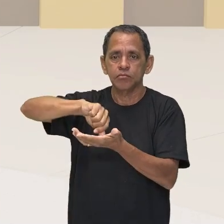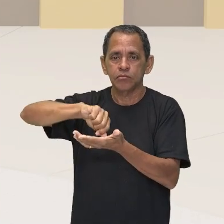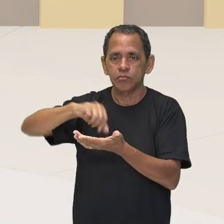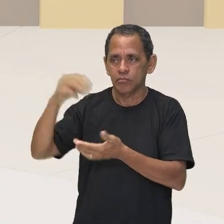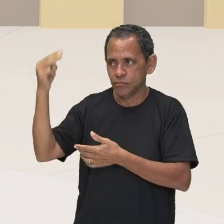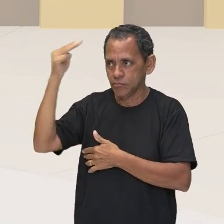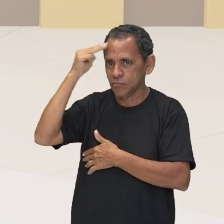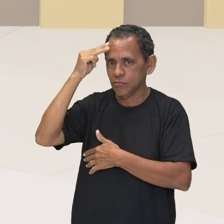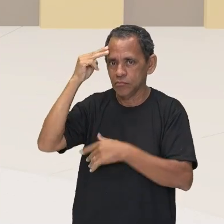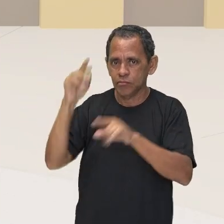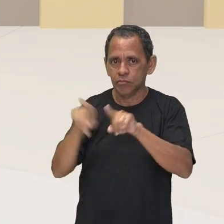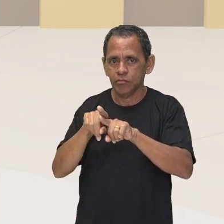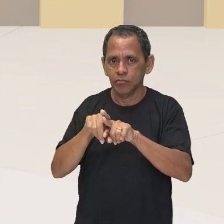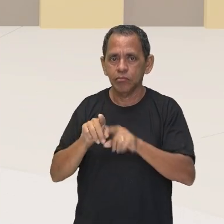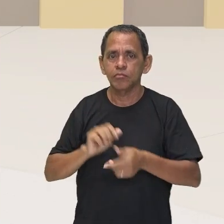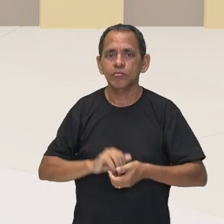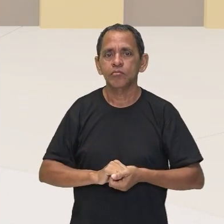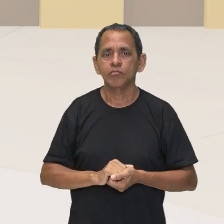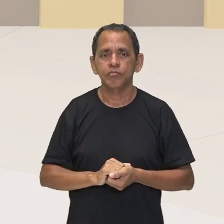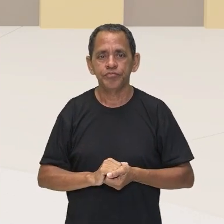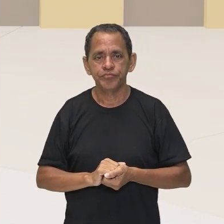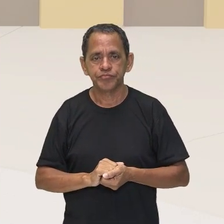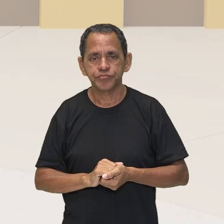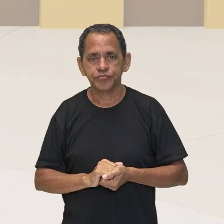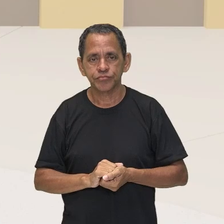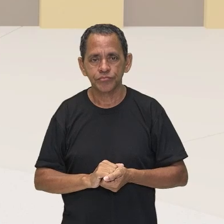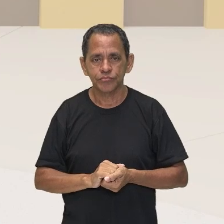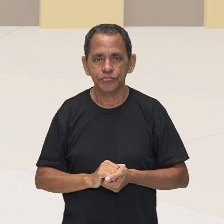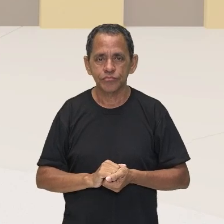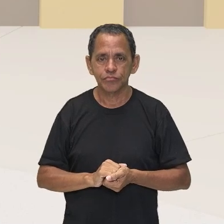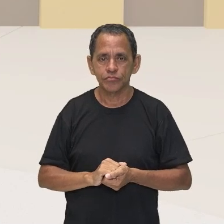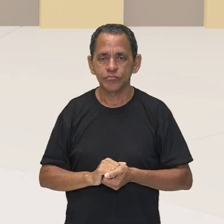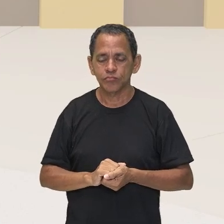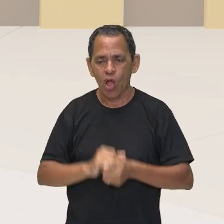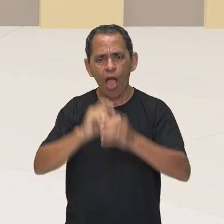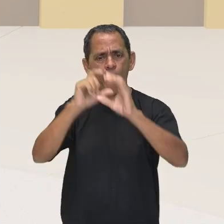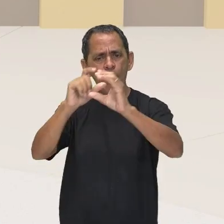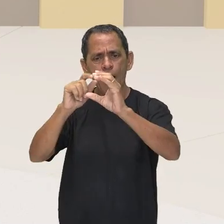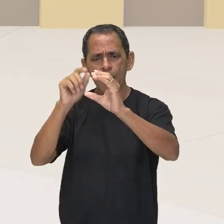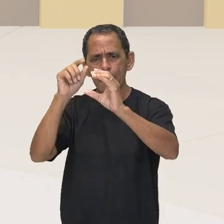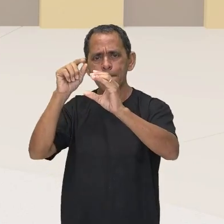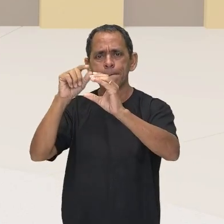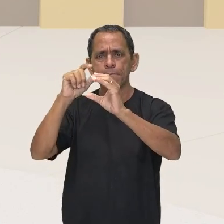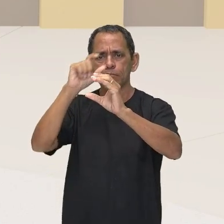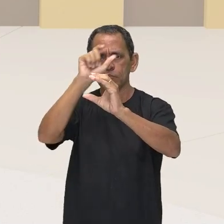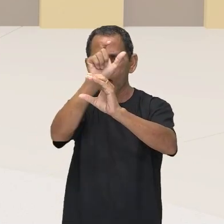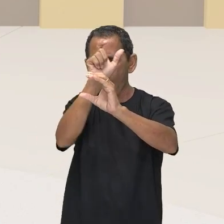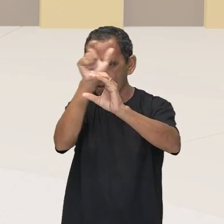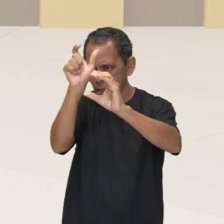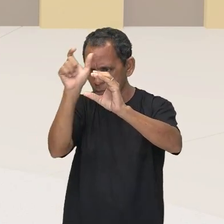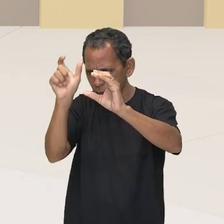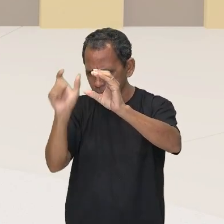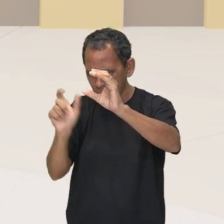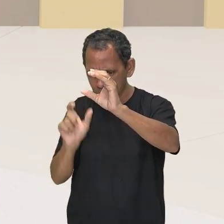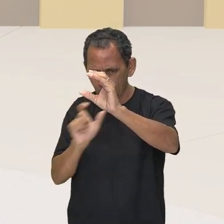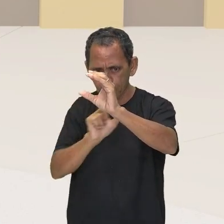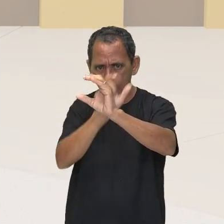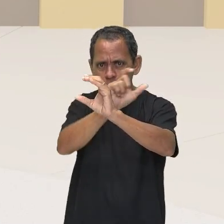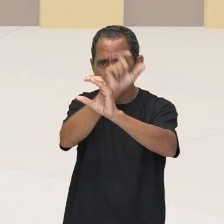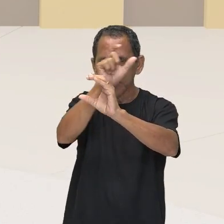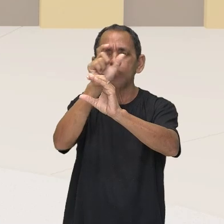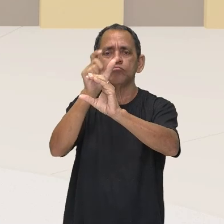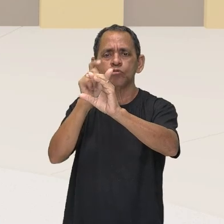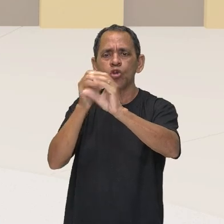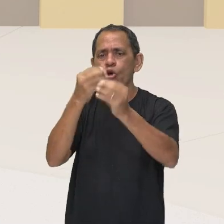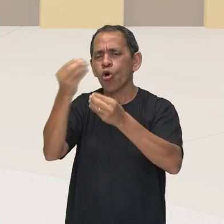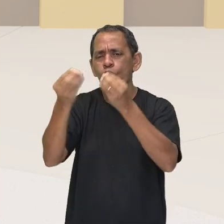a Sônia e o Mandela ao meio, né? E aqui ao redor nós temos vários motivos pelas quais eles